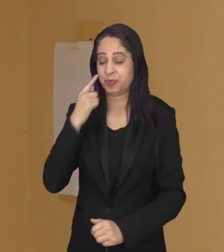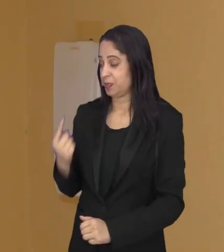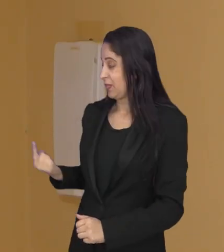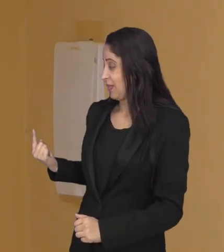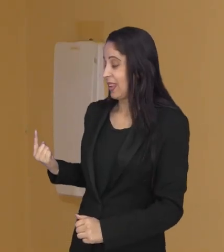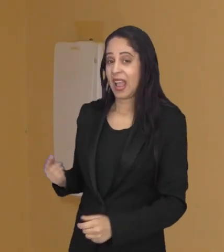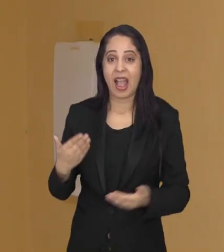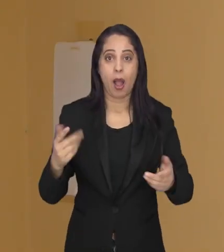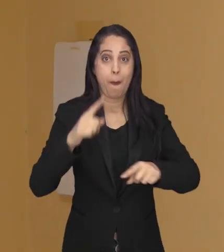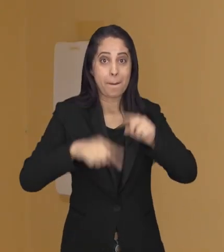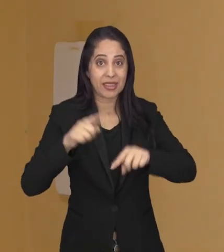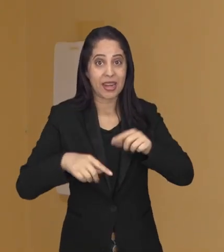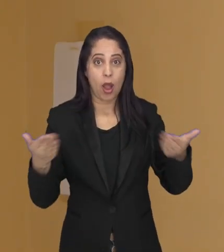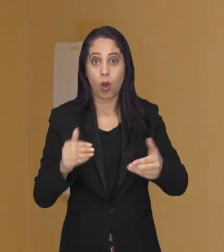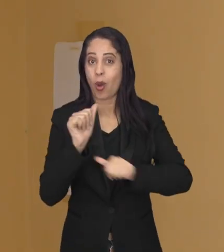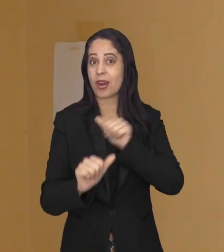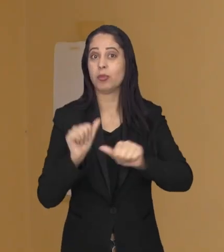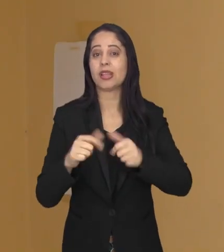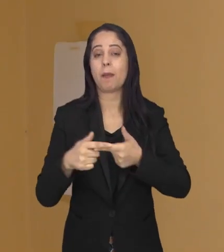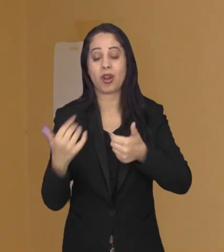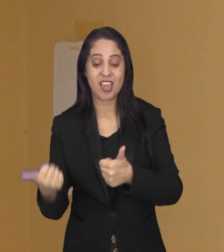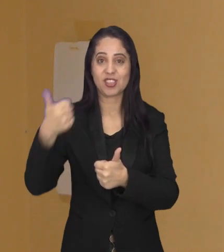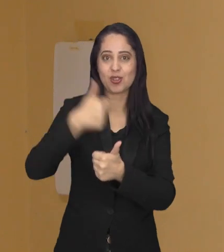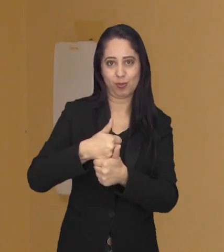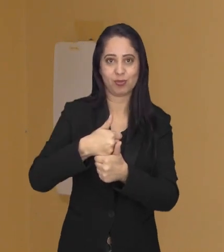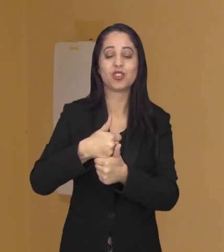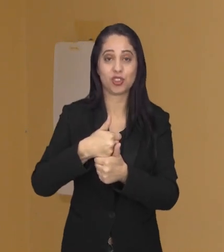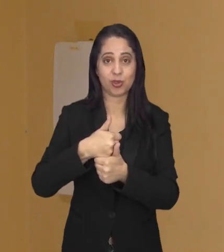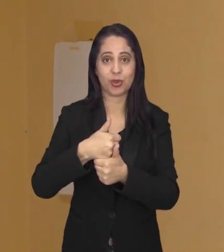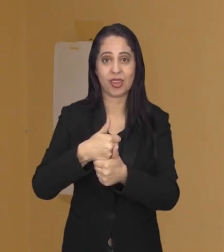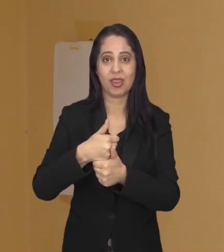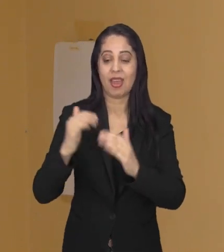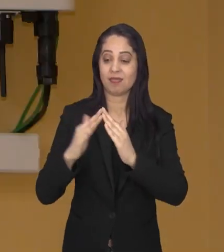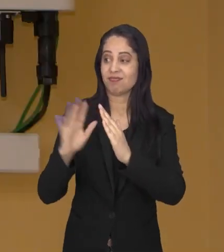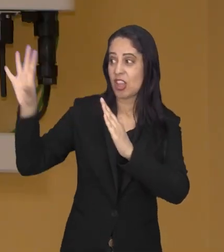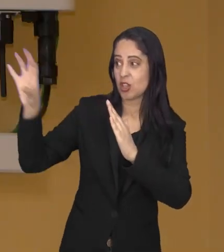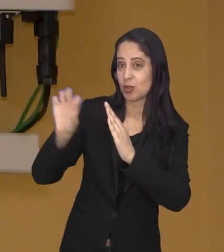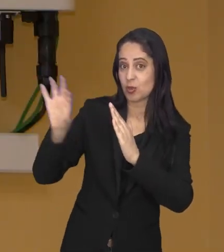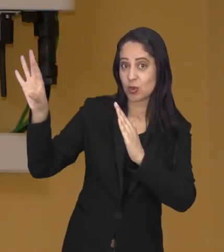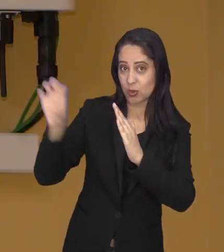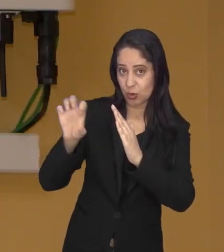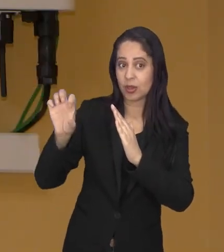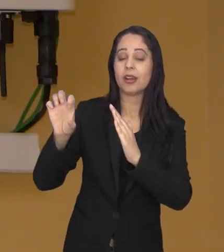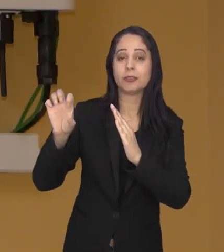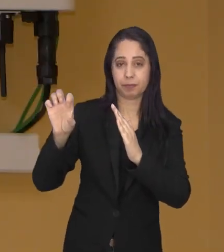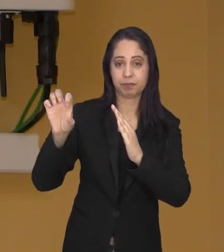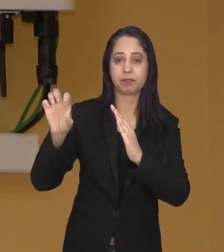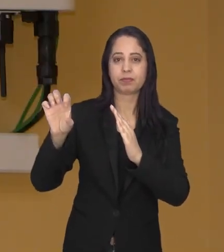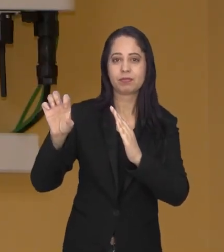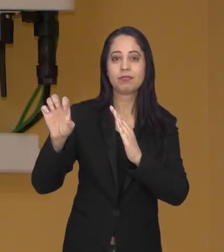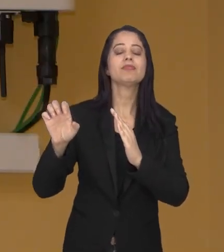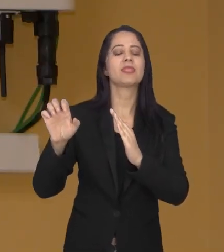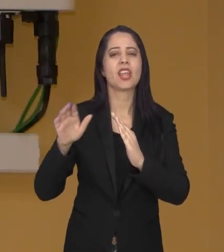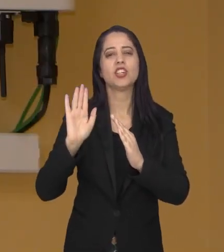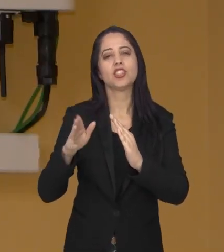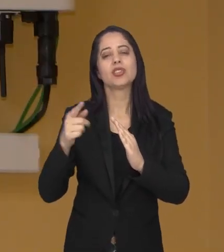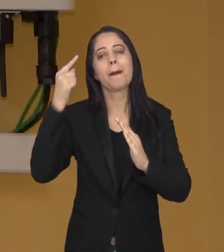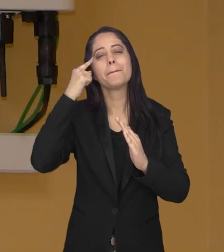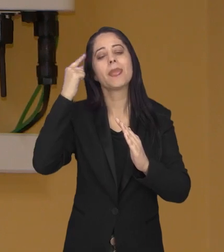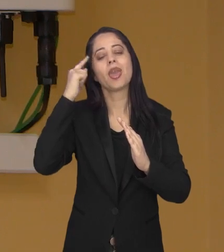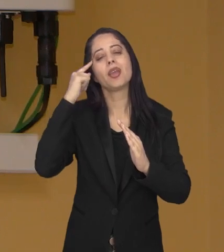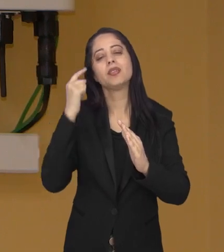gente instalou. Nós somos cozinha industrial também, então, assim, é o restaurante, marmitex e comida transportada. São